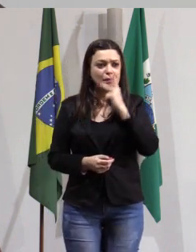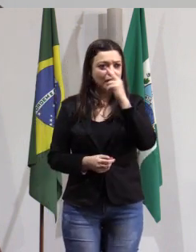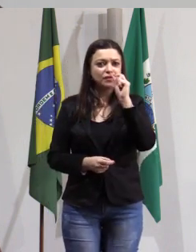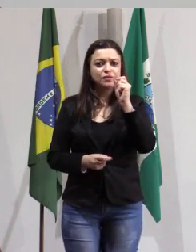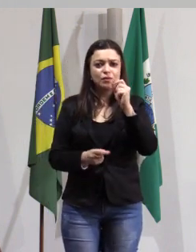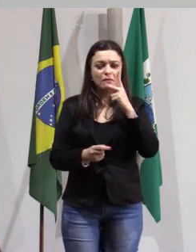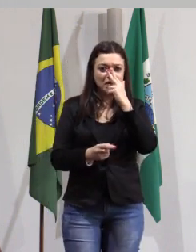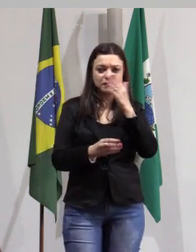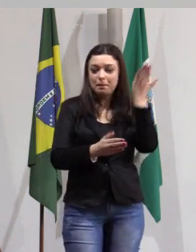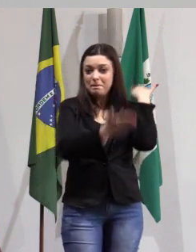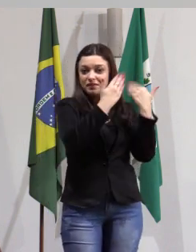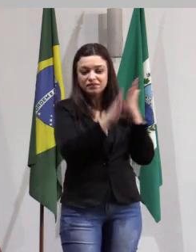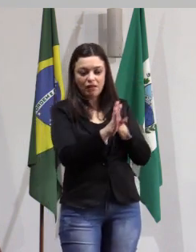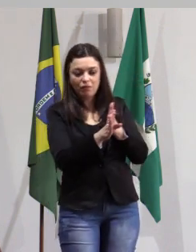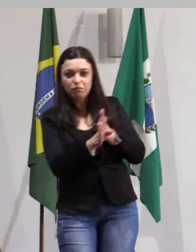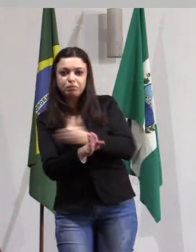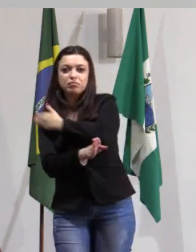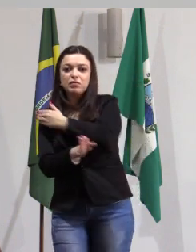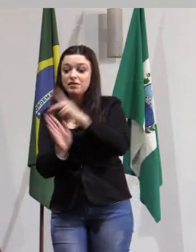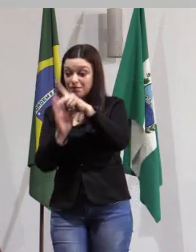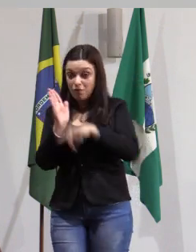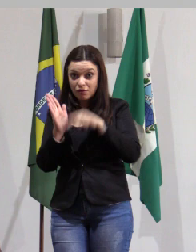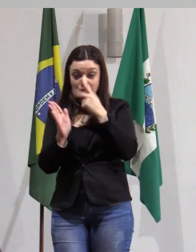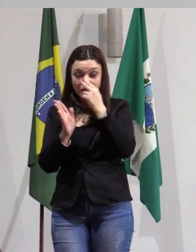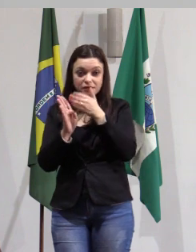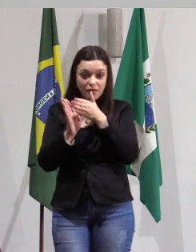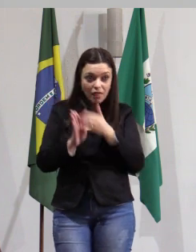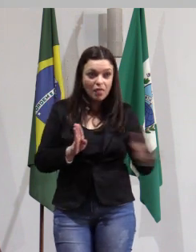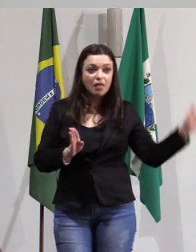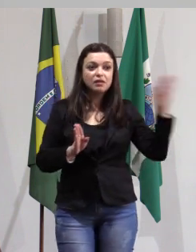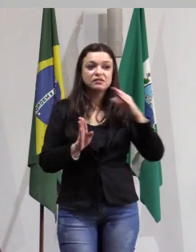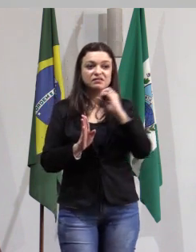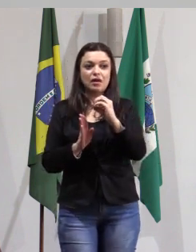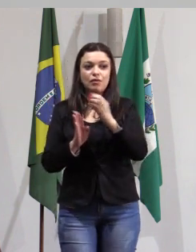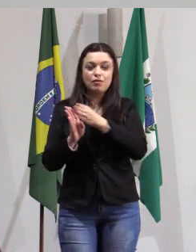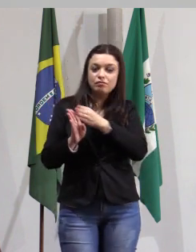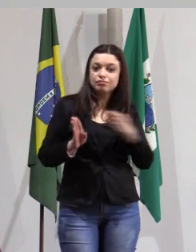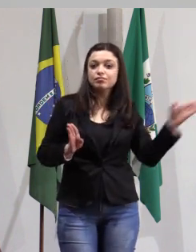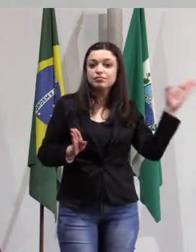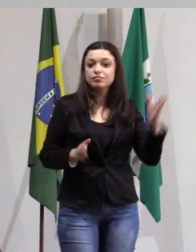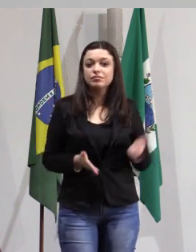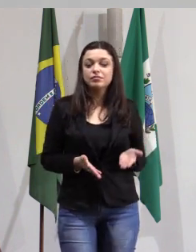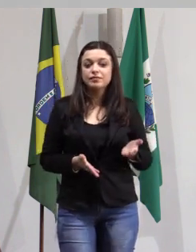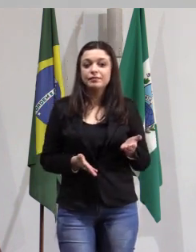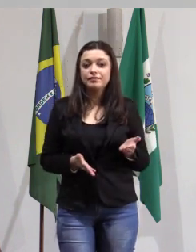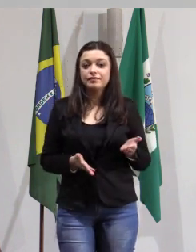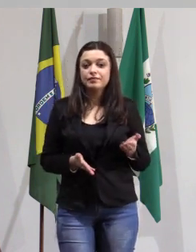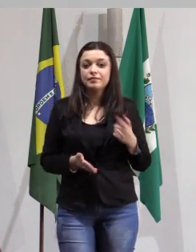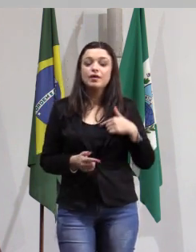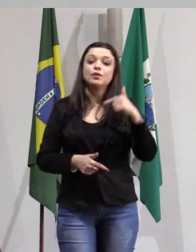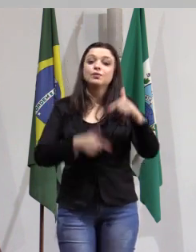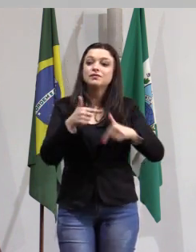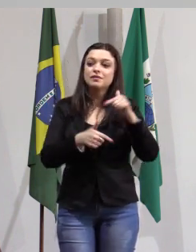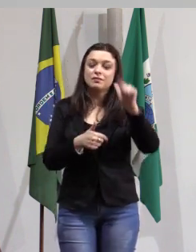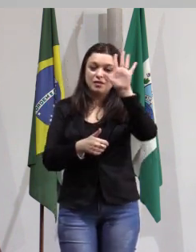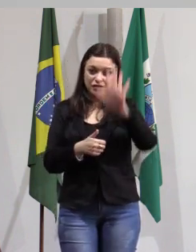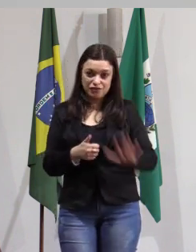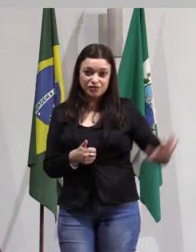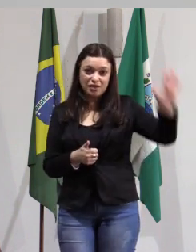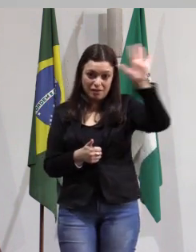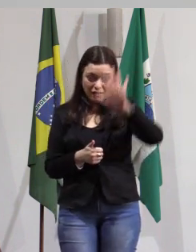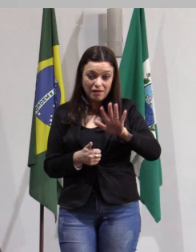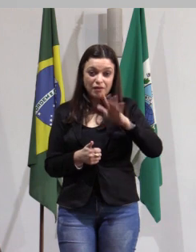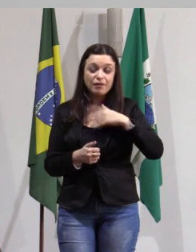e tivéssemos que começar do ponto zero. As atividades, em geral, que são consideradas como